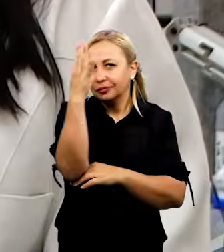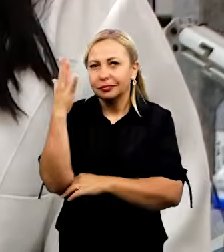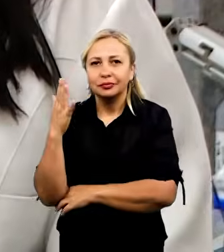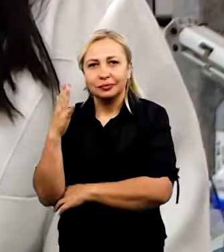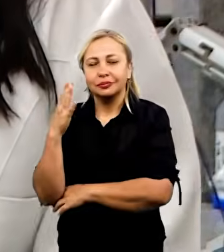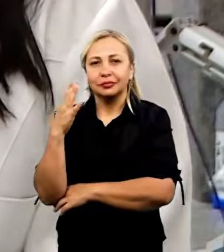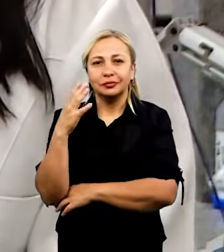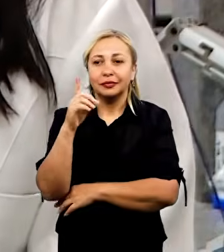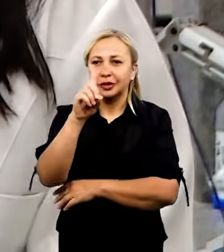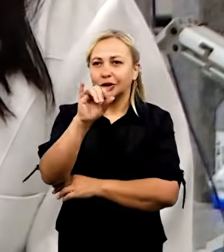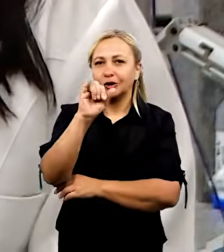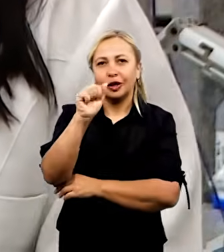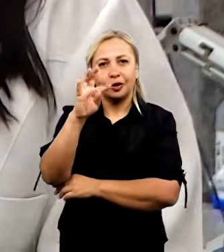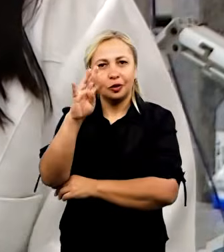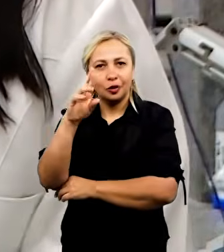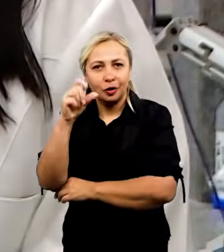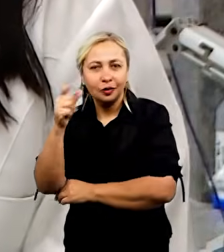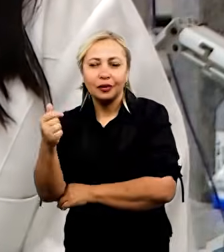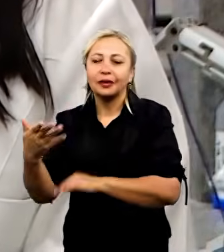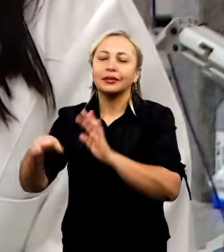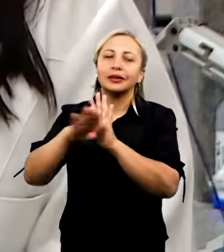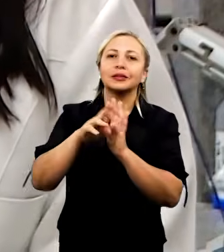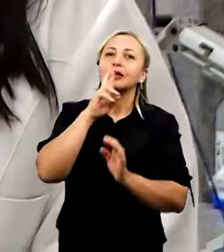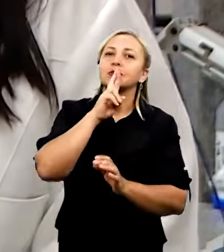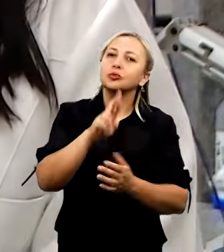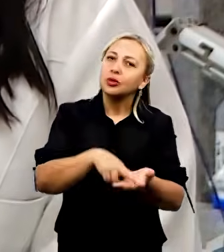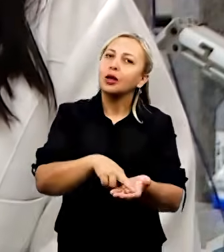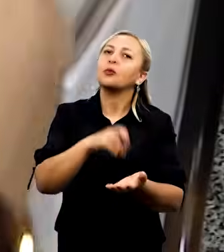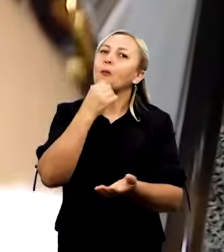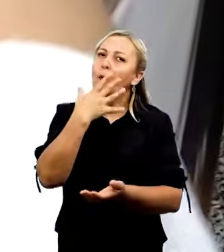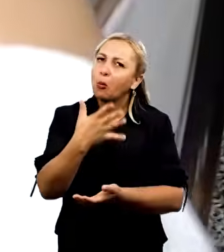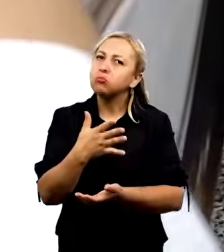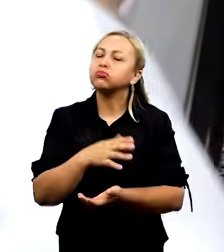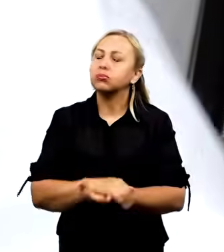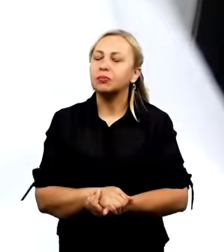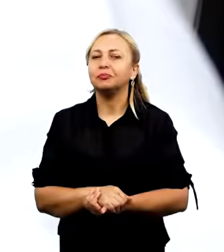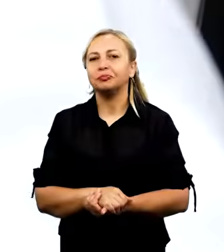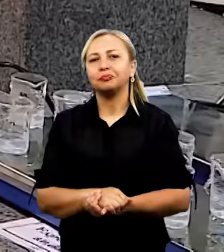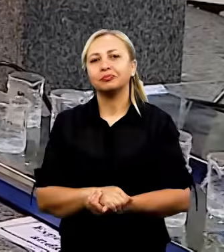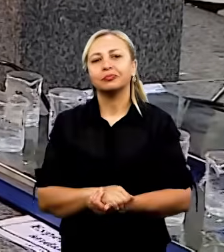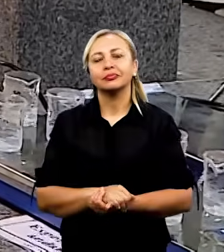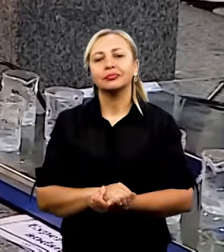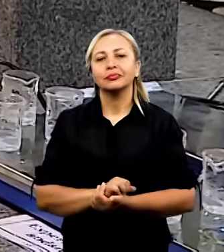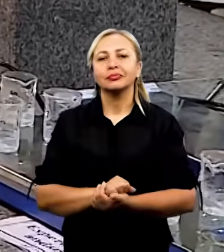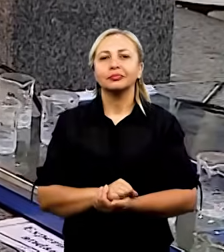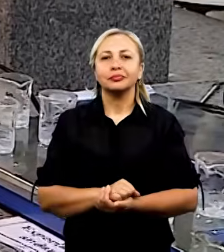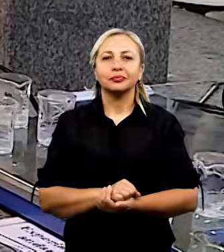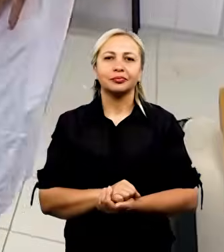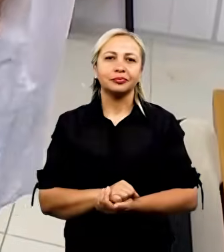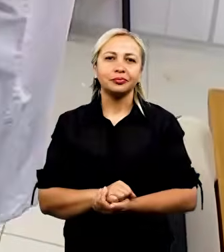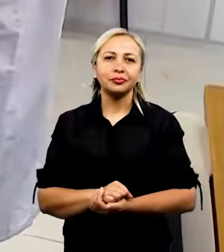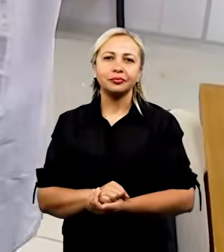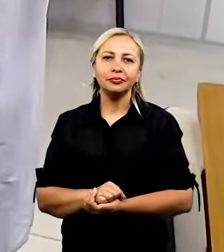família Jatropha, que vem trazendo resultados bem interessantes para a gente.